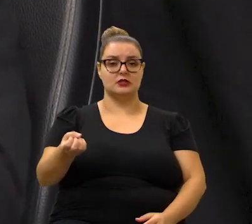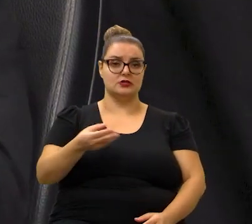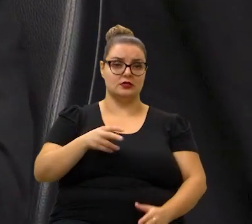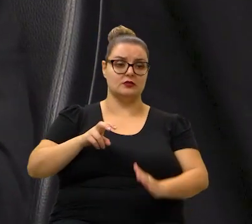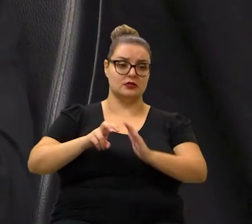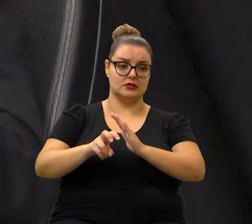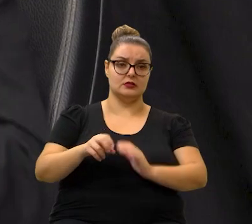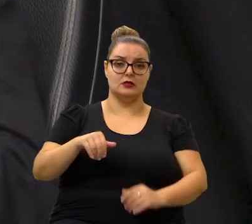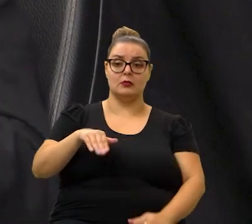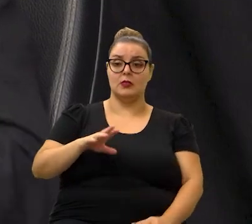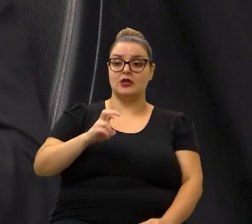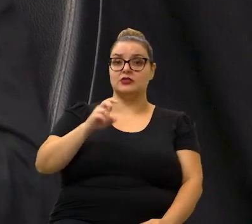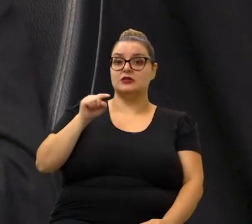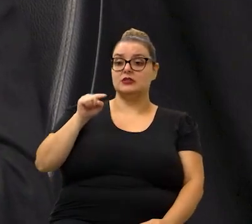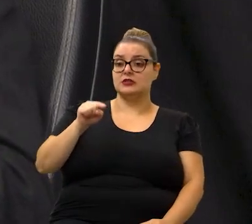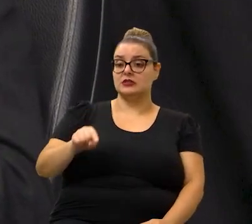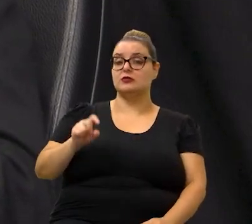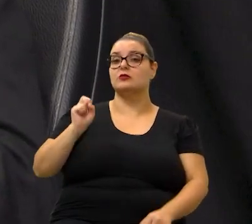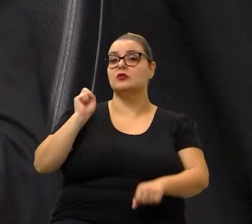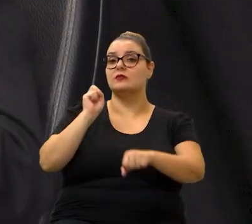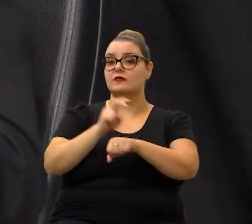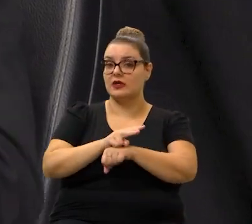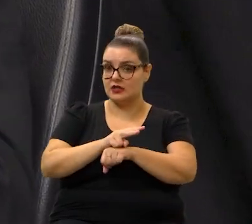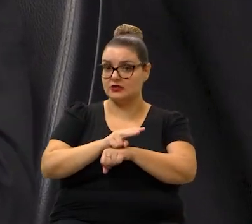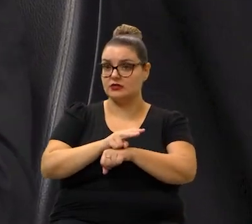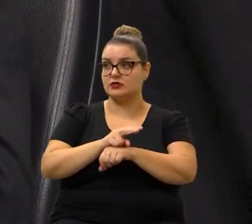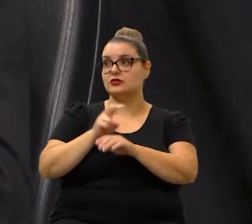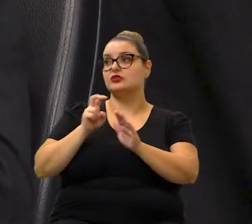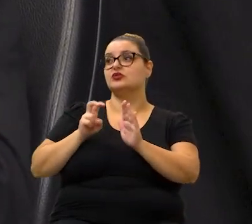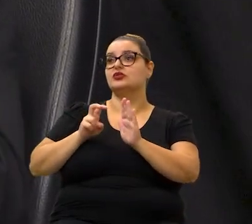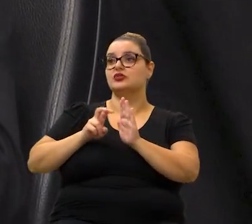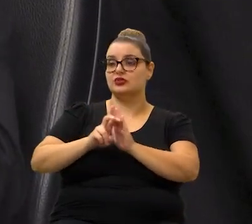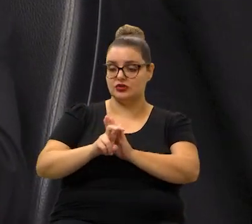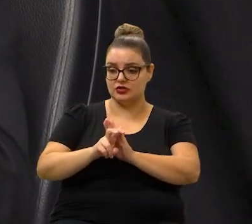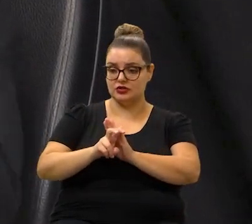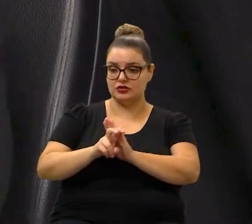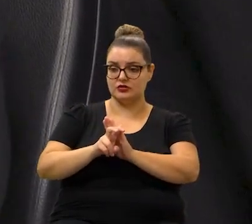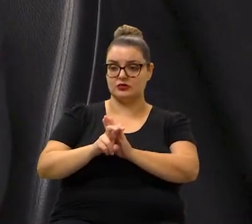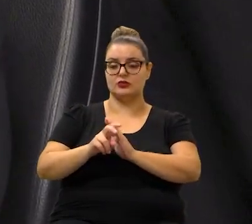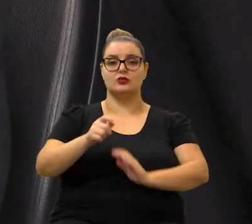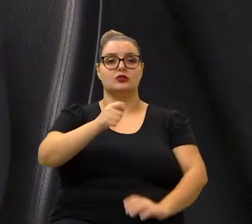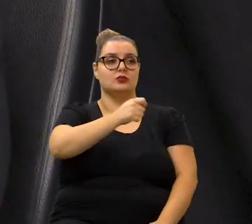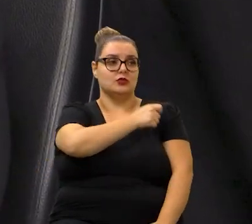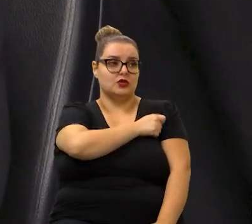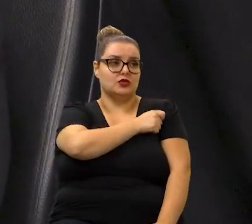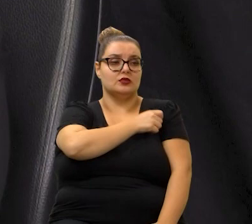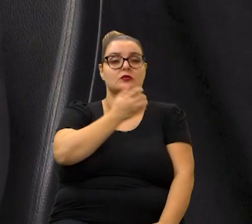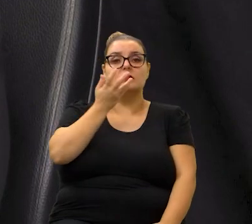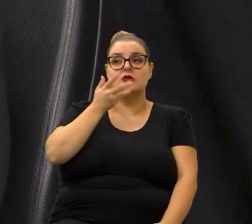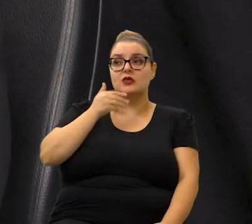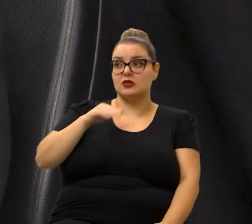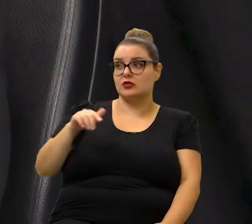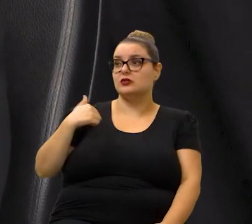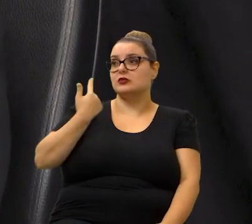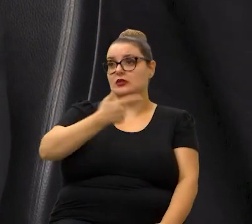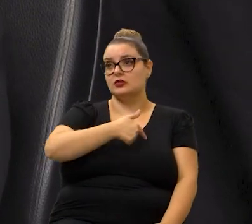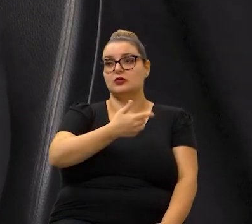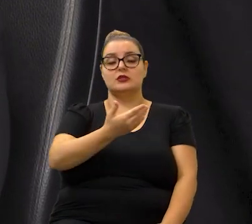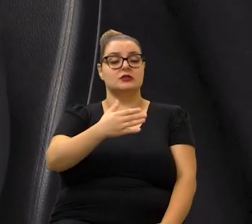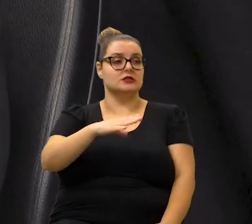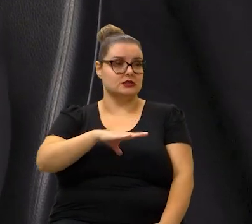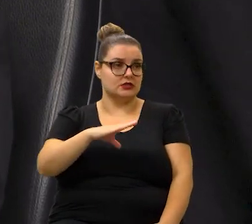creches que vão dar mais de 5.000 vagas de creches para pros aluninhos pras crianças da nossa